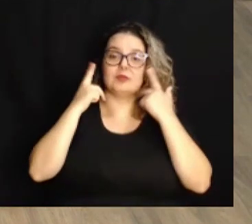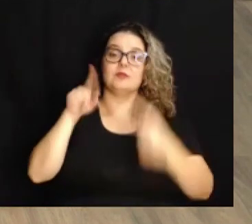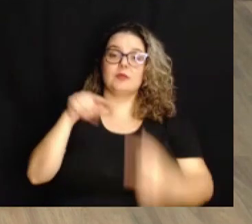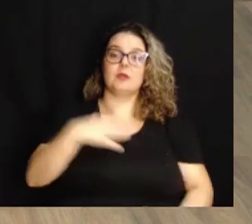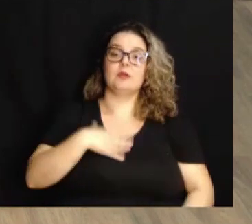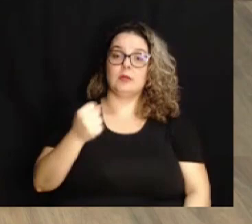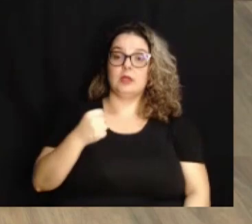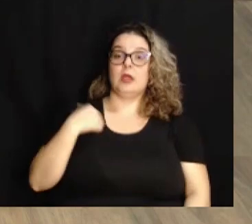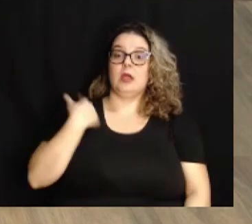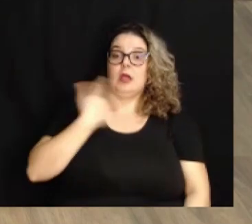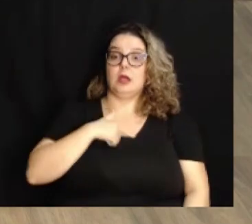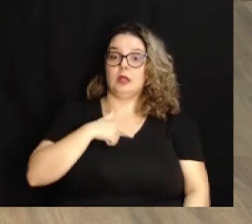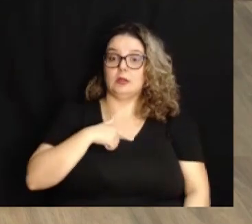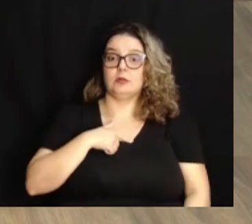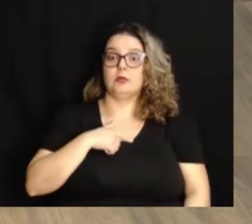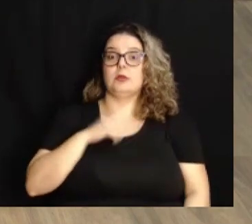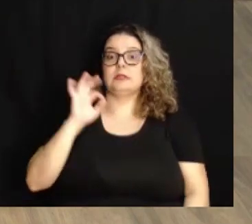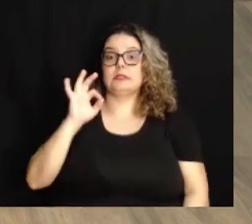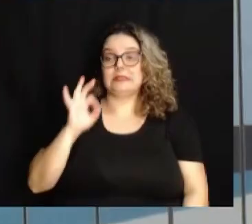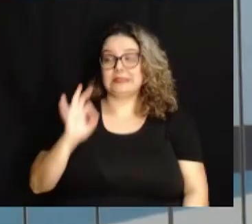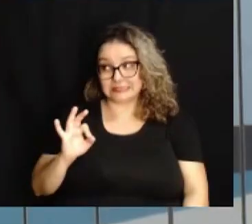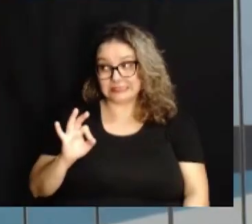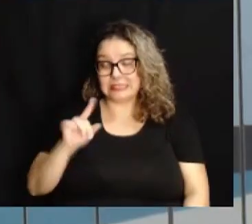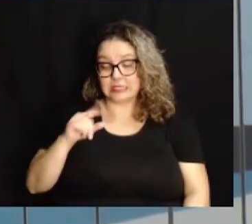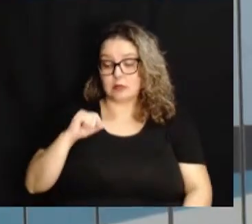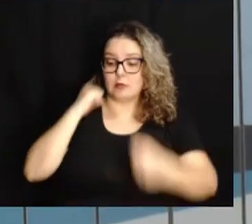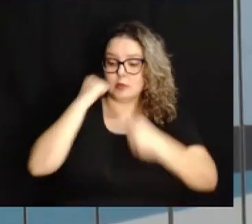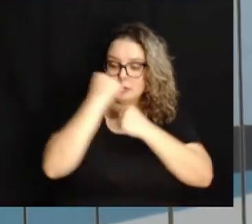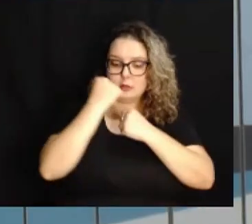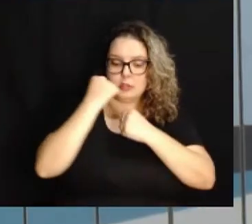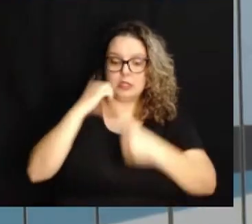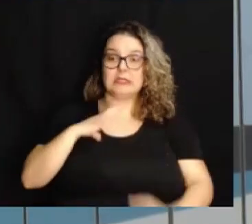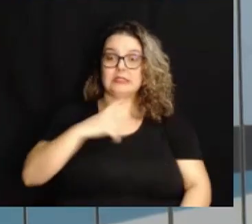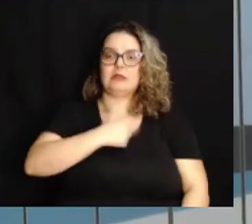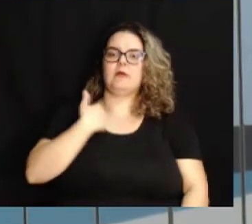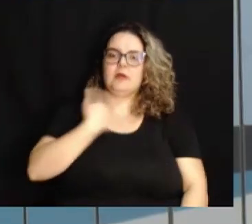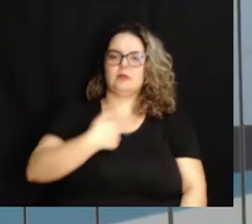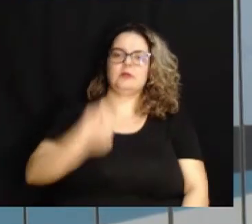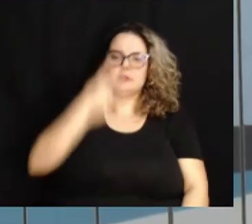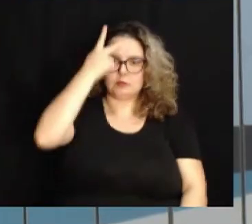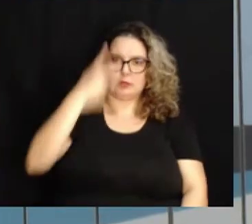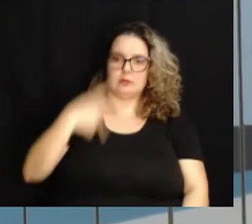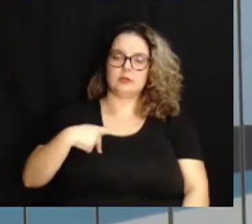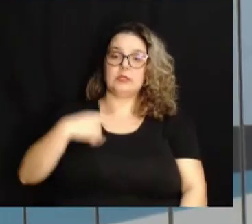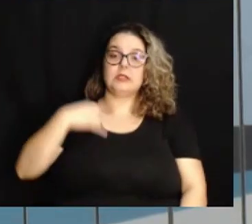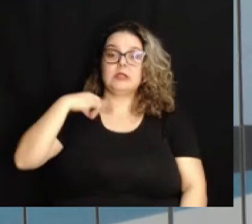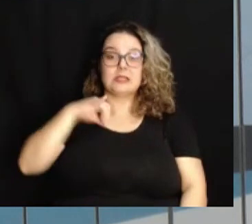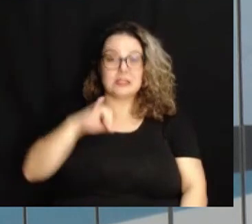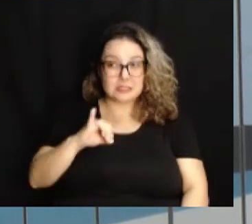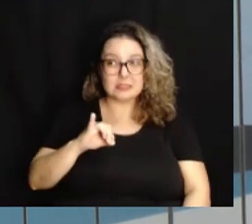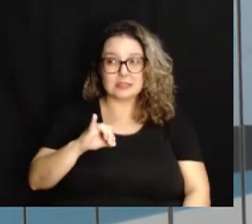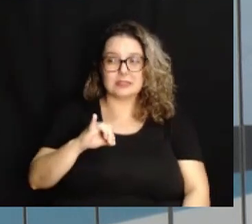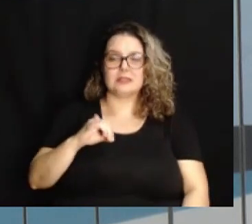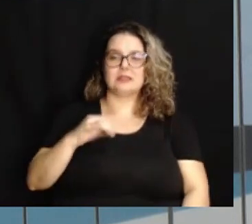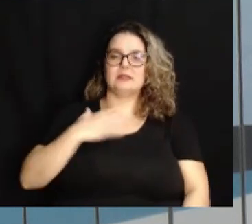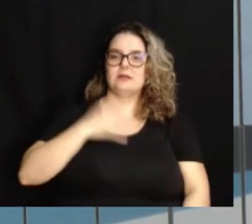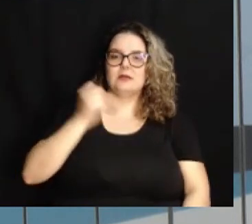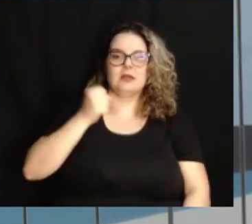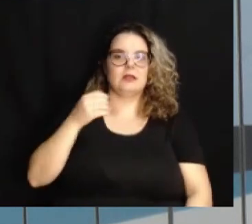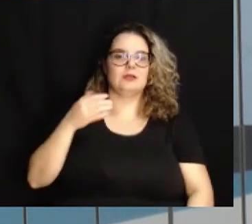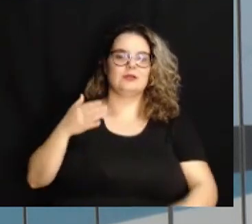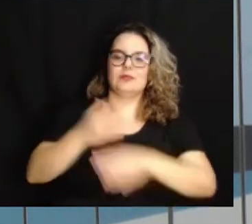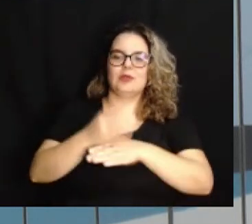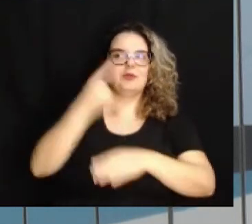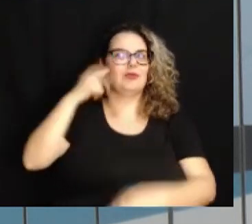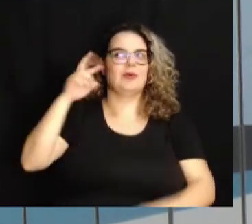proteger, né? Então, quando nós vamos contra isso, é porque a pessoa ela já cruzou essa linha do racional. Então, não dá para cobrar dessa